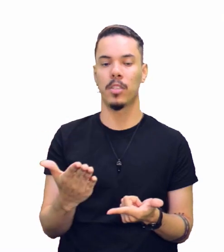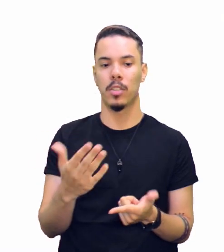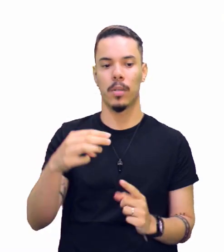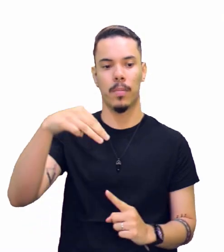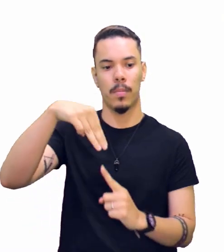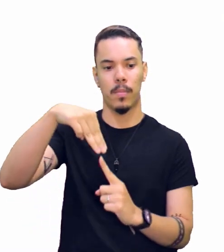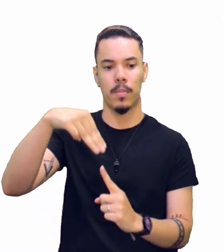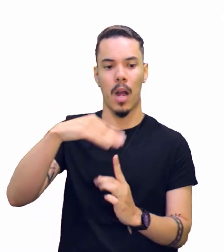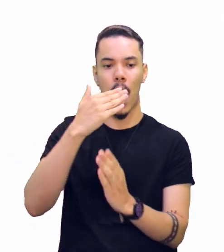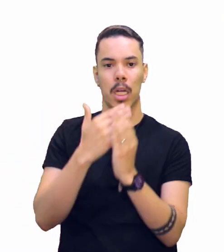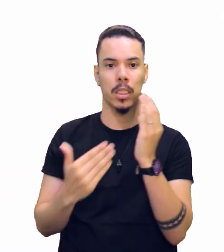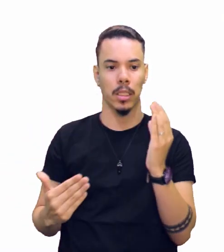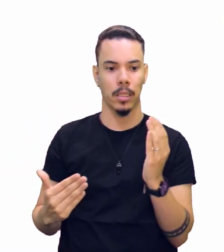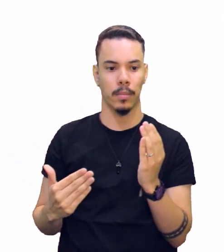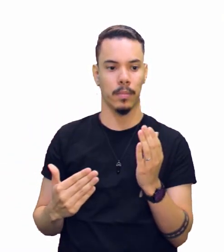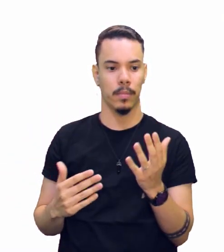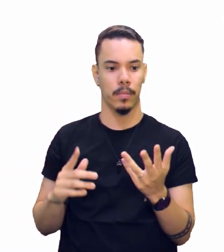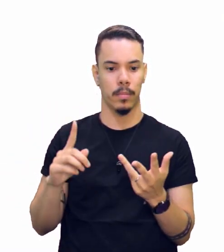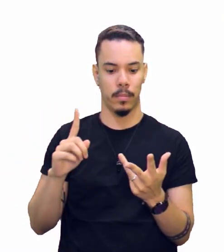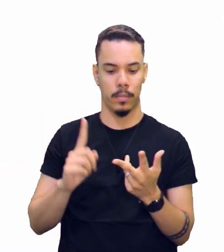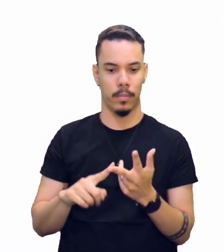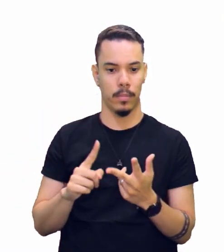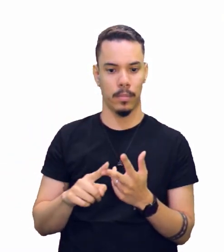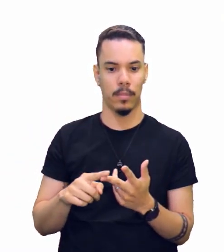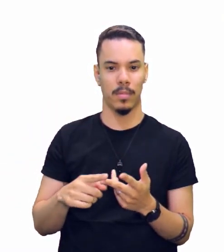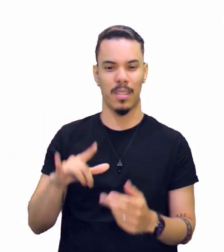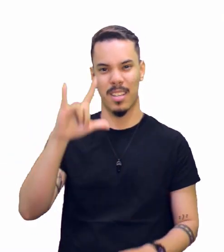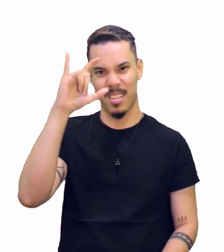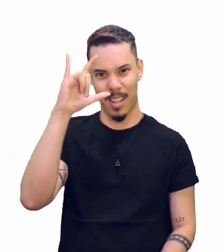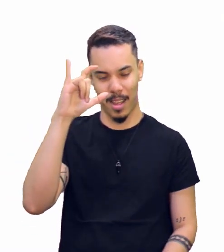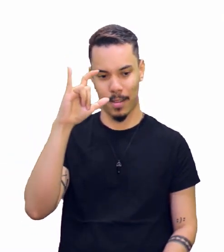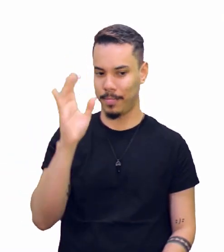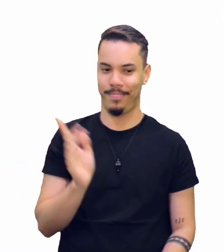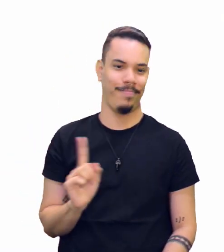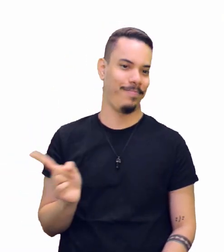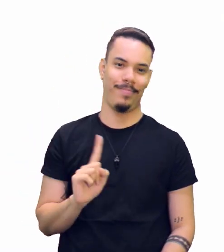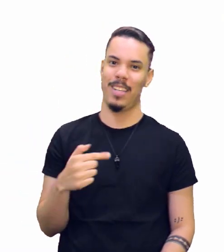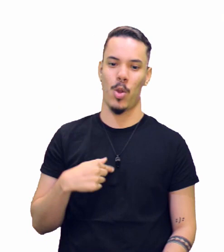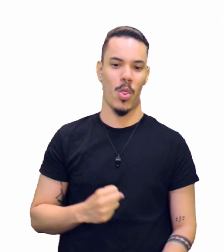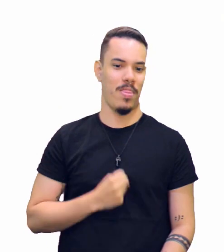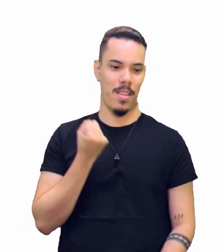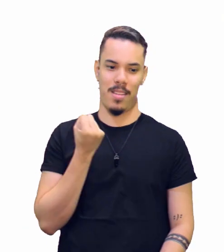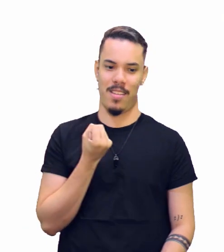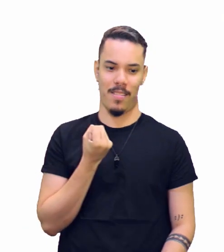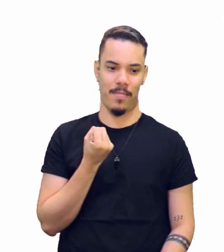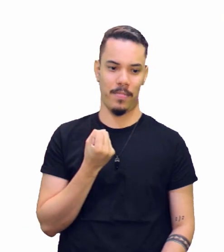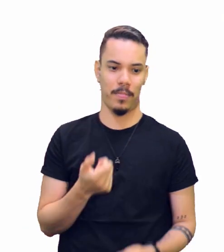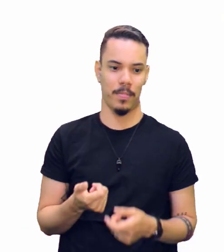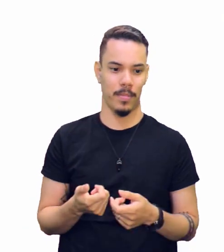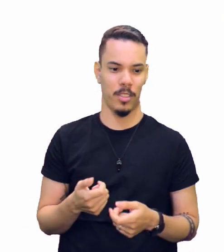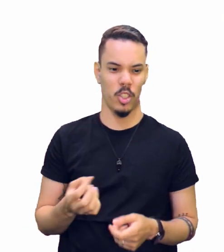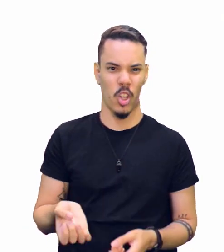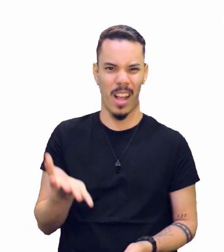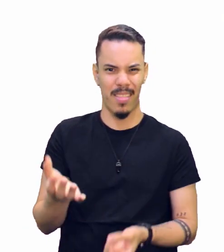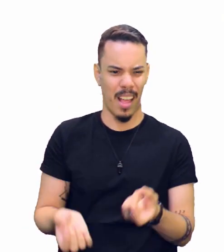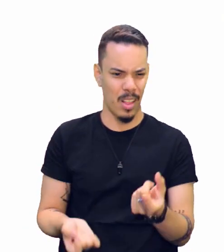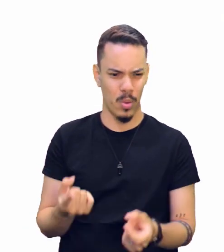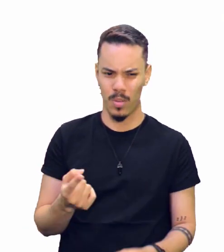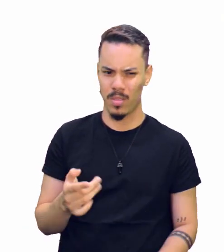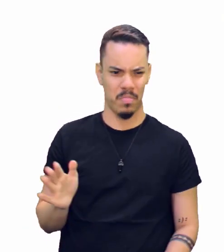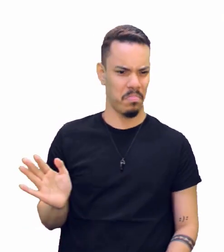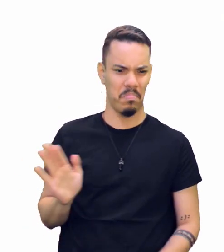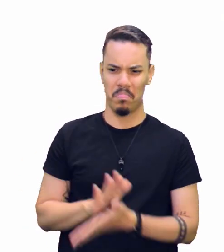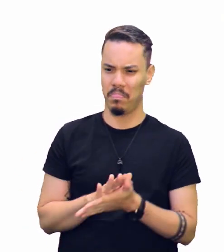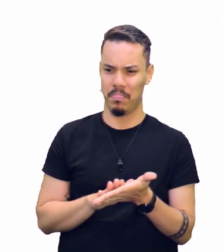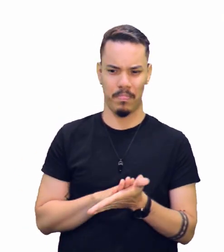do Mcdonalds gente que passa o tempo todo no instagram a gente sabe que isso aqui não é verdade ele odeia jogar dados nenhum momento Eu